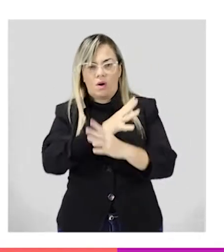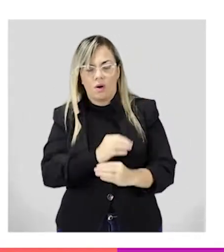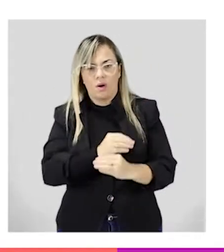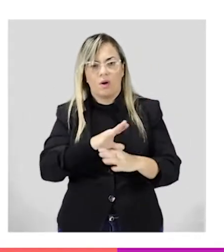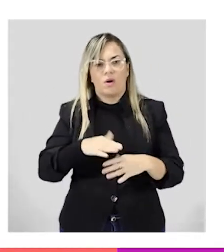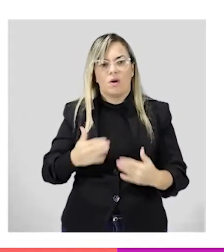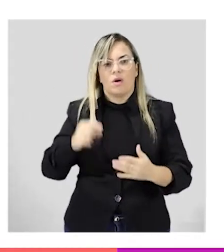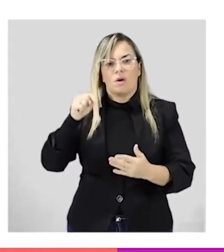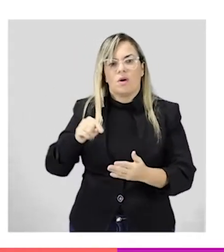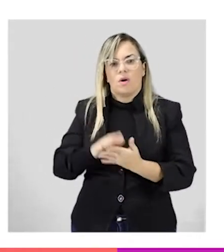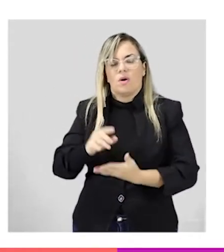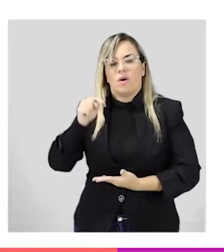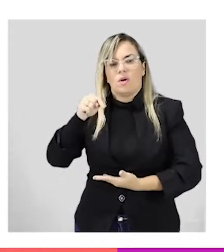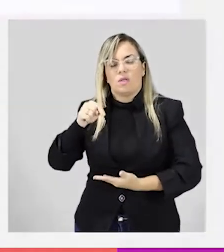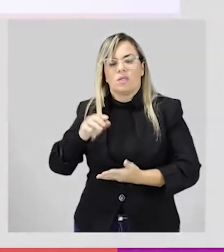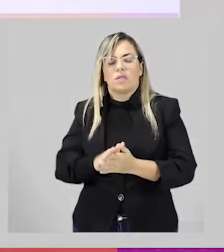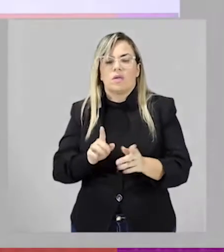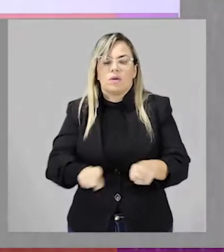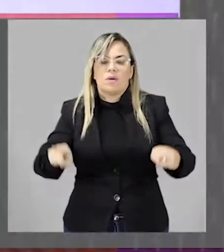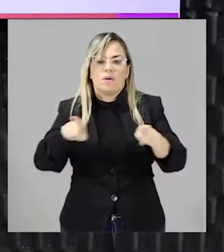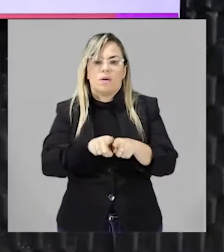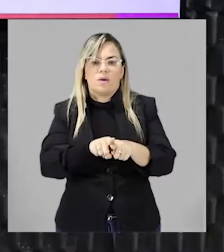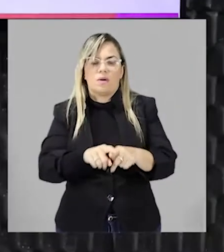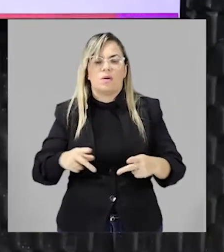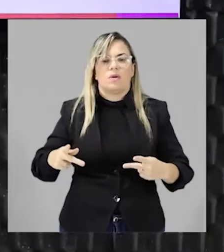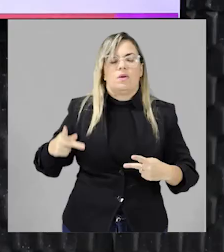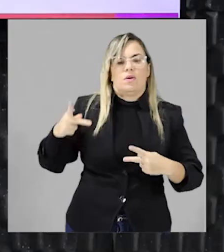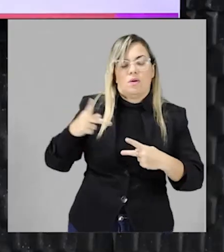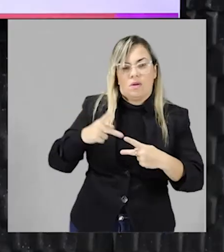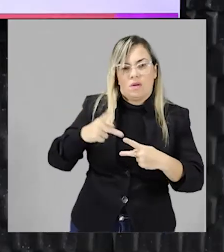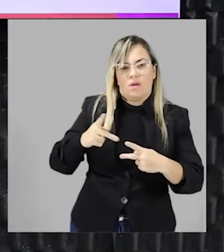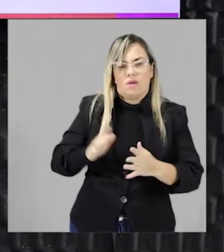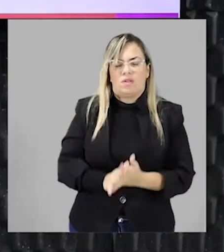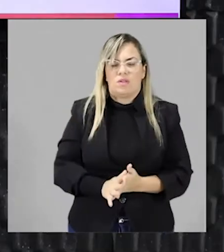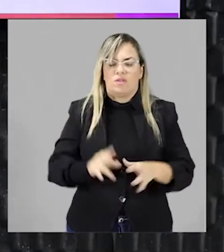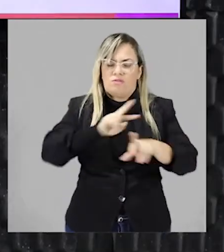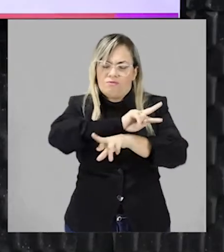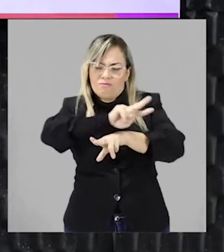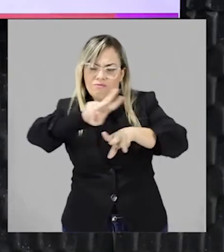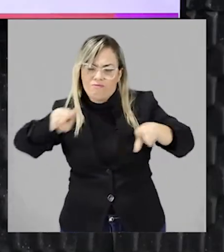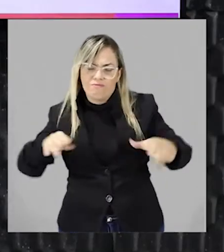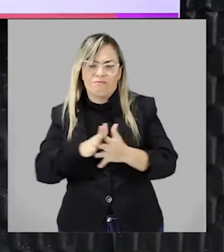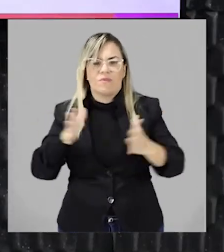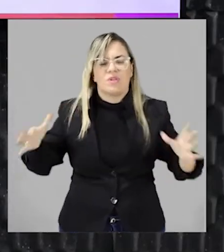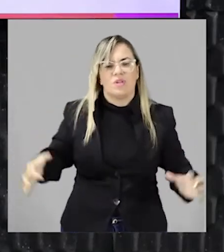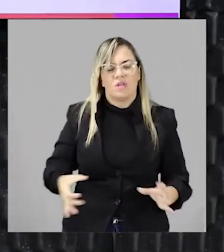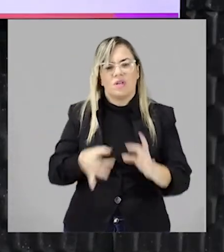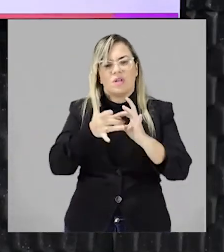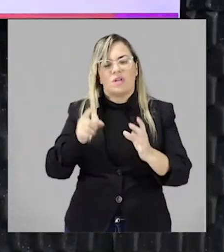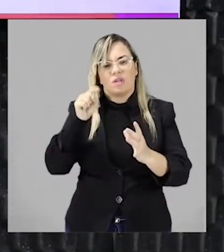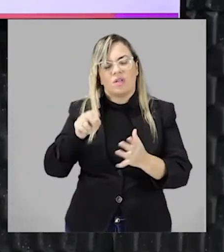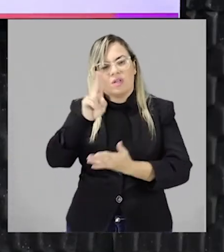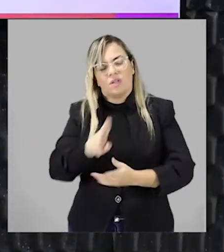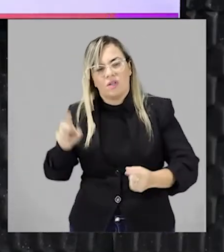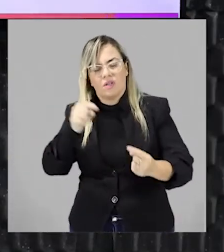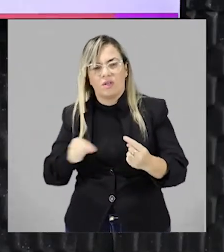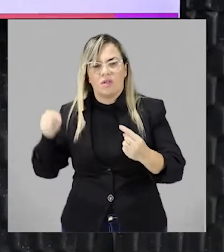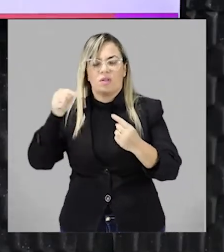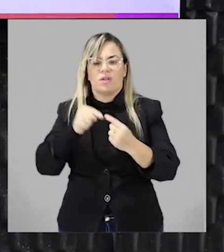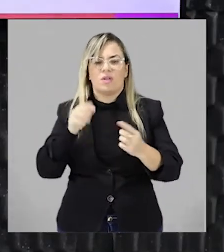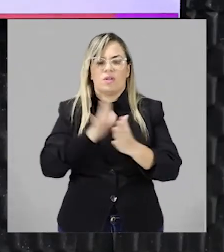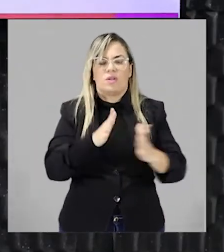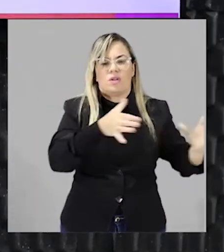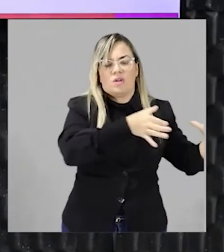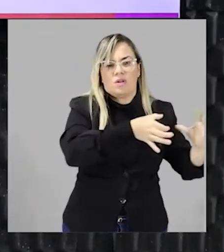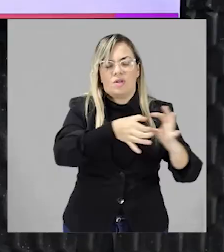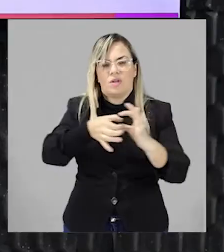as preposições, além de outros conectivos, que servem para quê? Turma, quando nós falamos em coesão, nós estamos falando